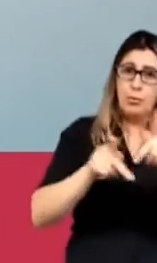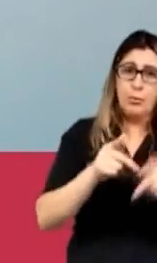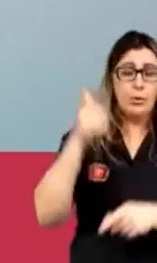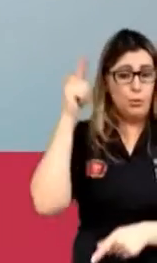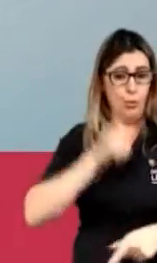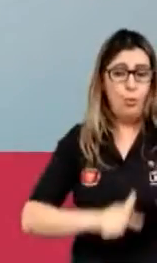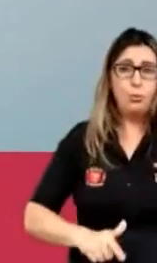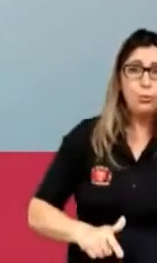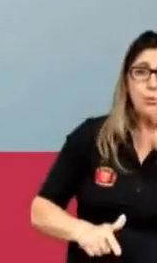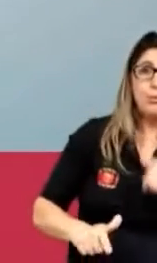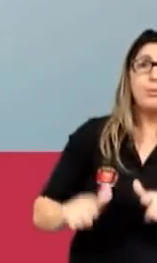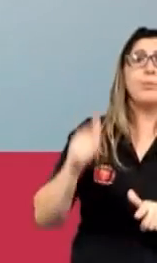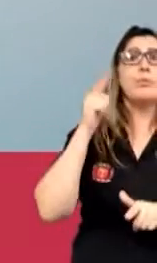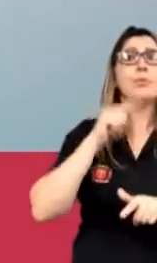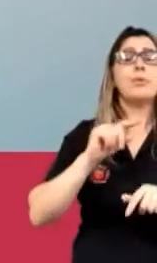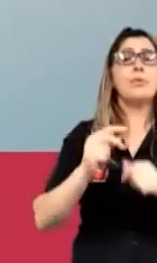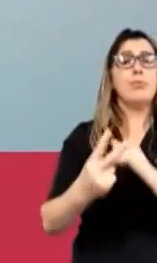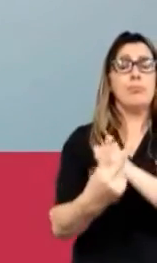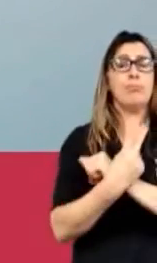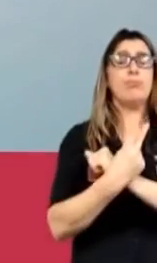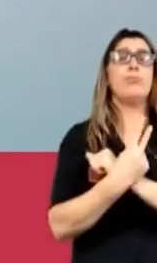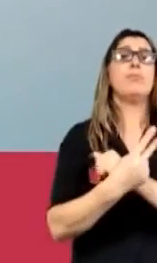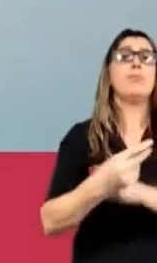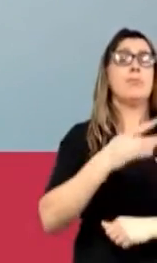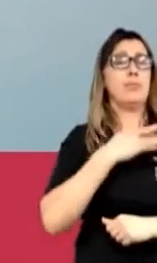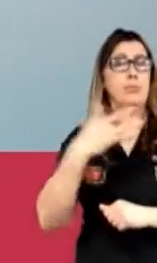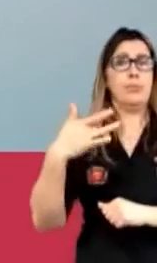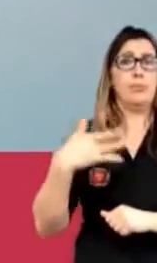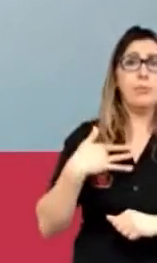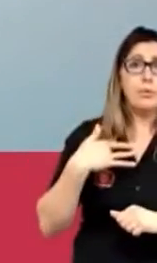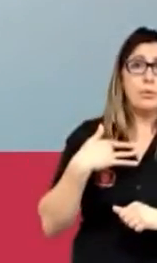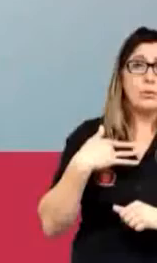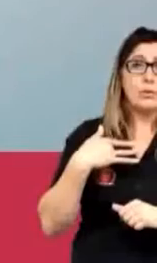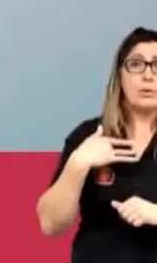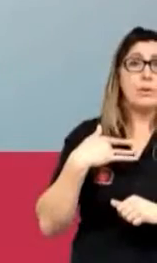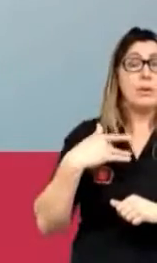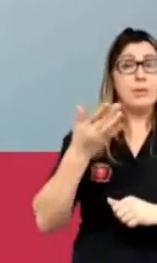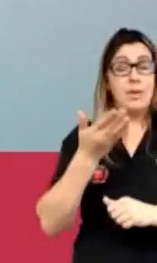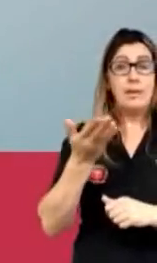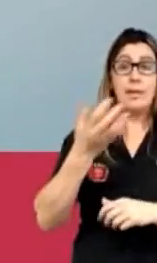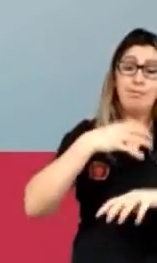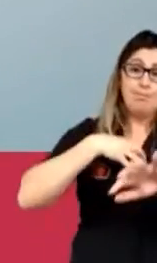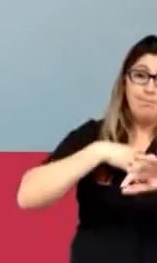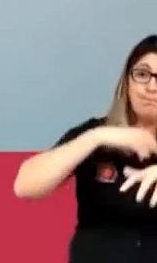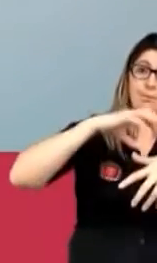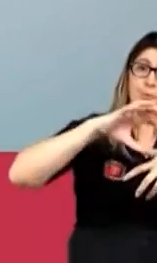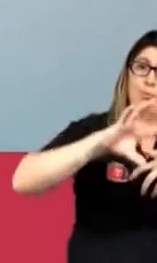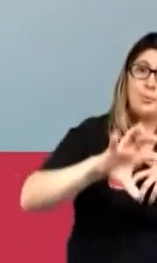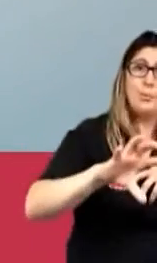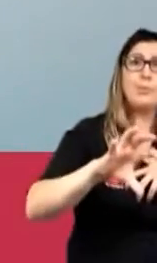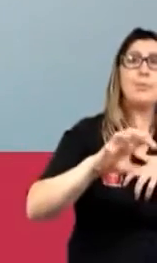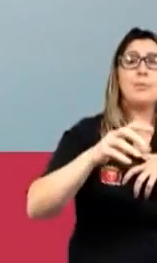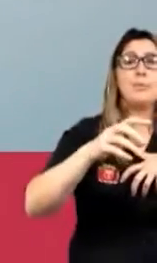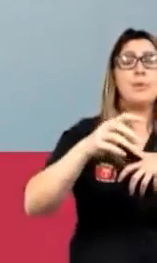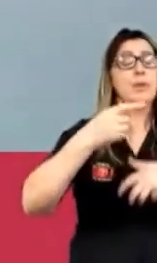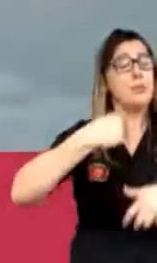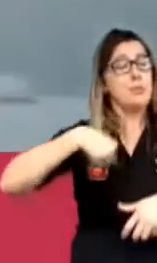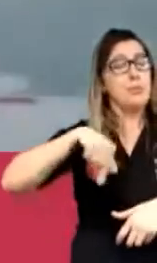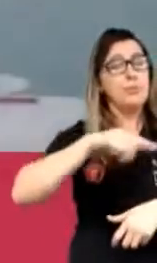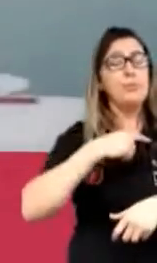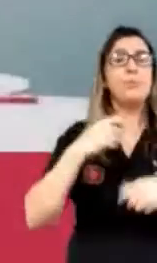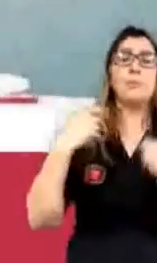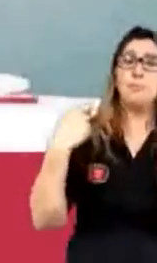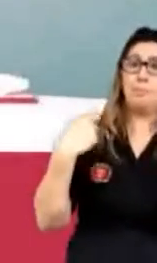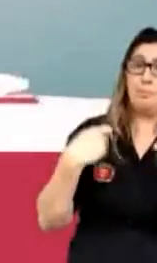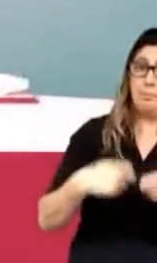não só em relação à infecção, mas também em relação à solidariedade, né, que a gente vem sempre falando, que é